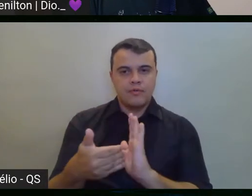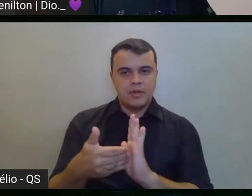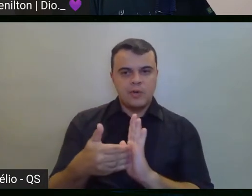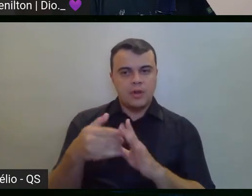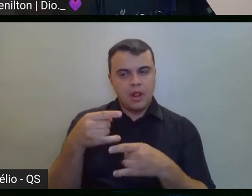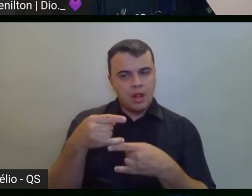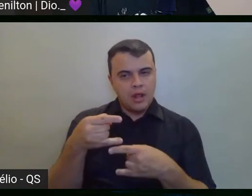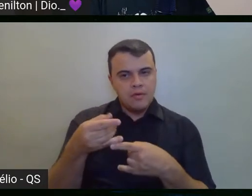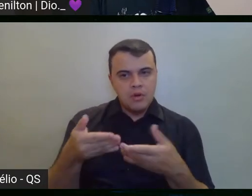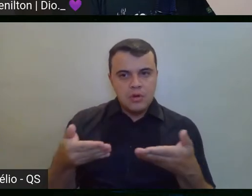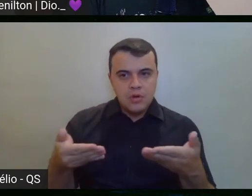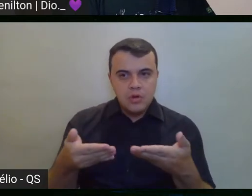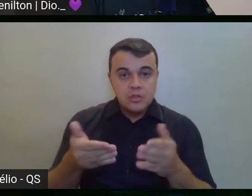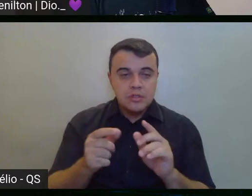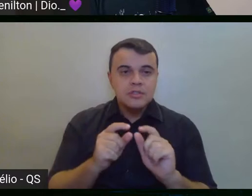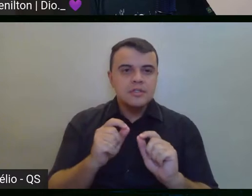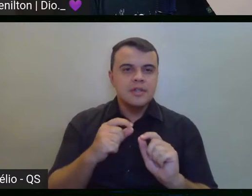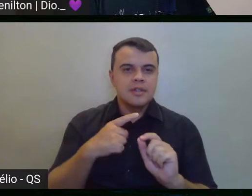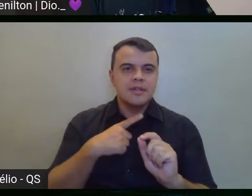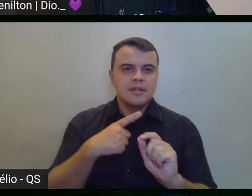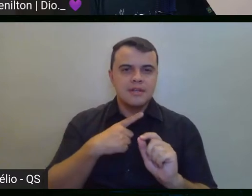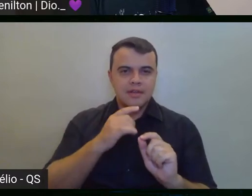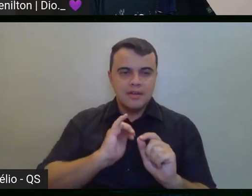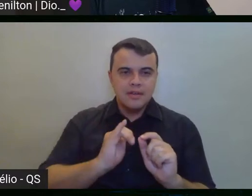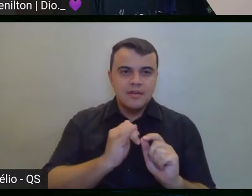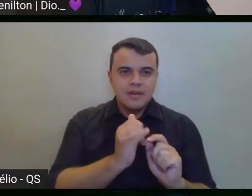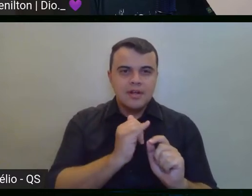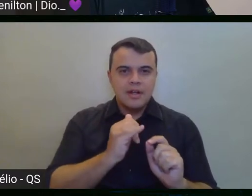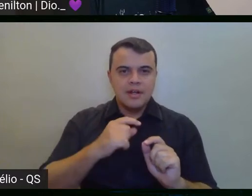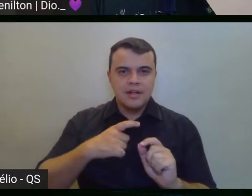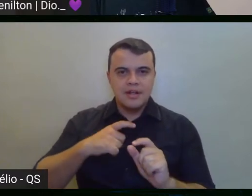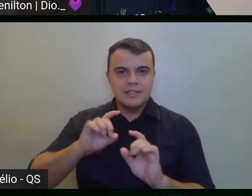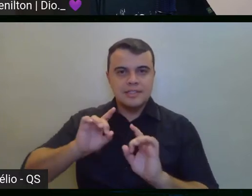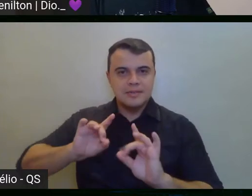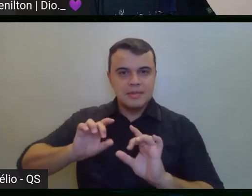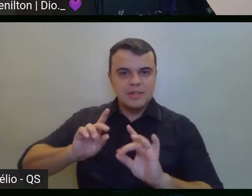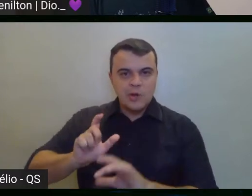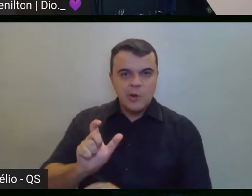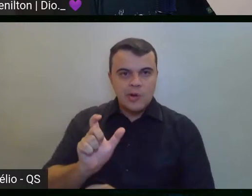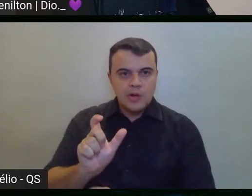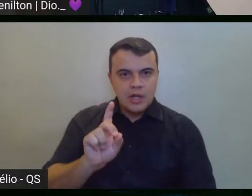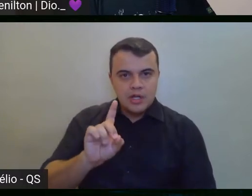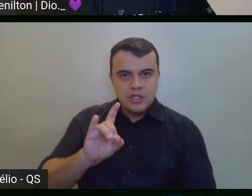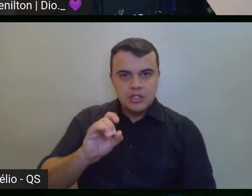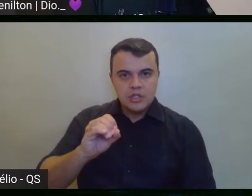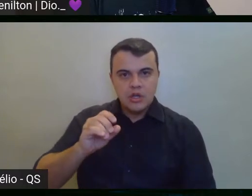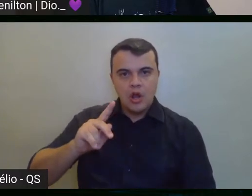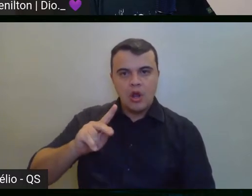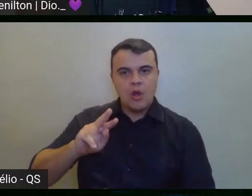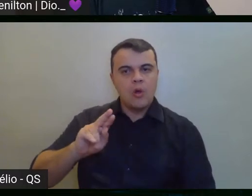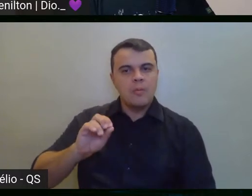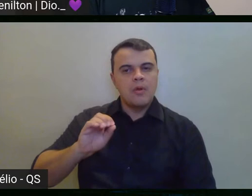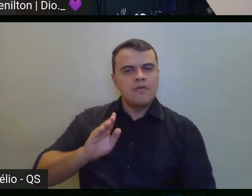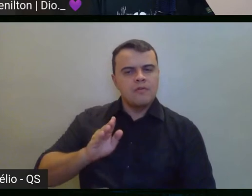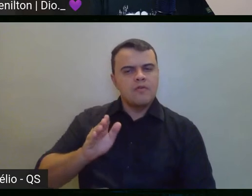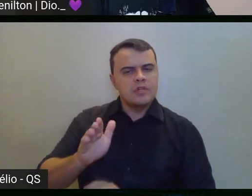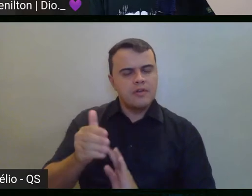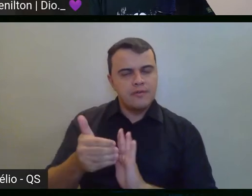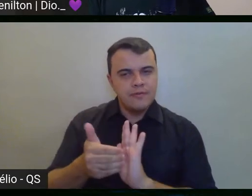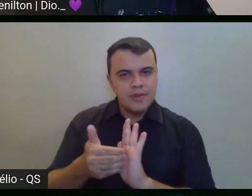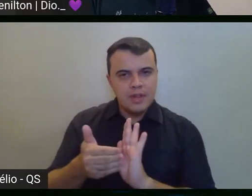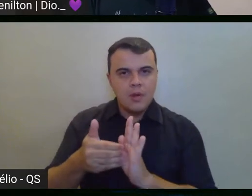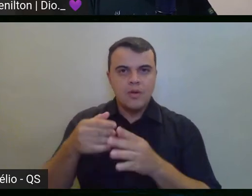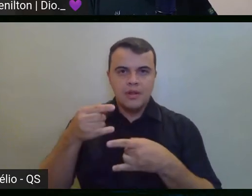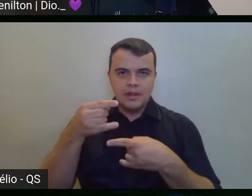Live hoje eu vou eu vou disponibilizar um cupom super especial aí do pro Então mas só para você que fica até o final da Live